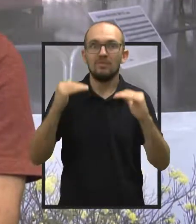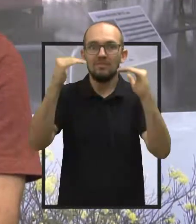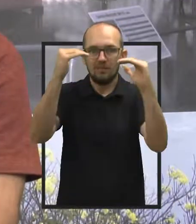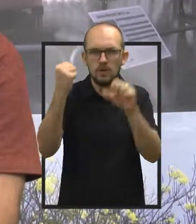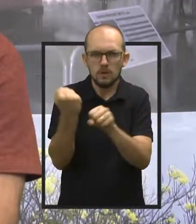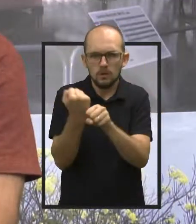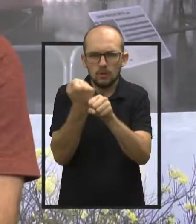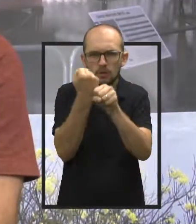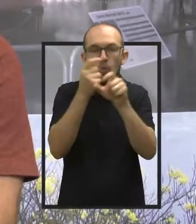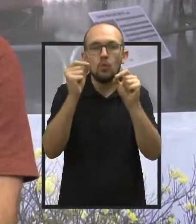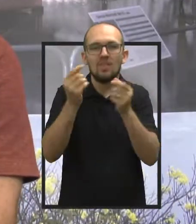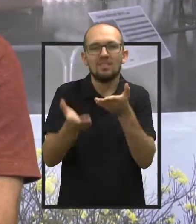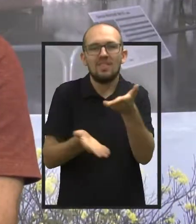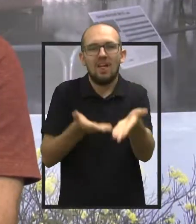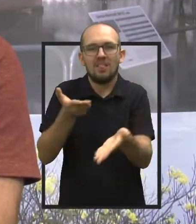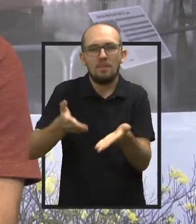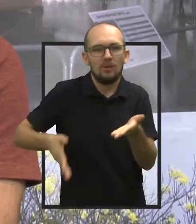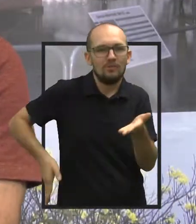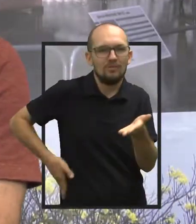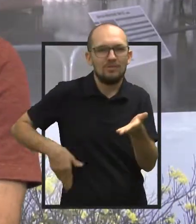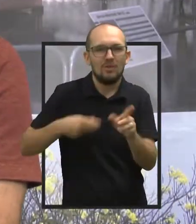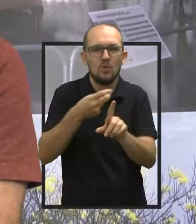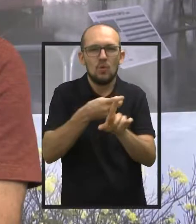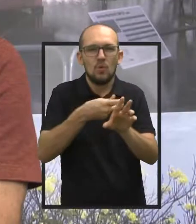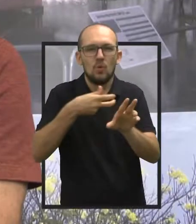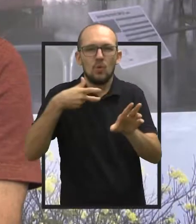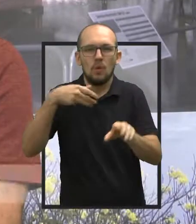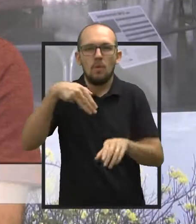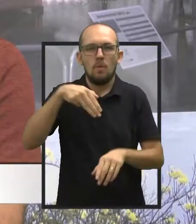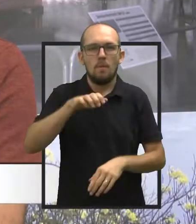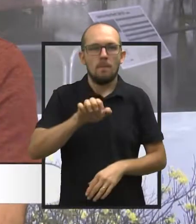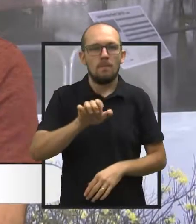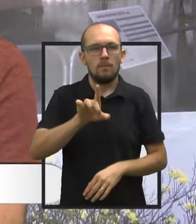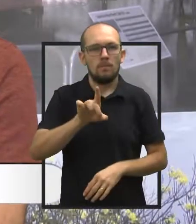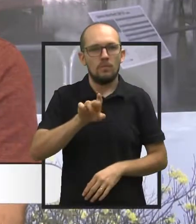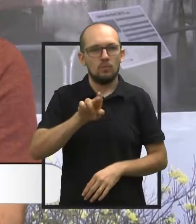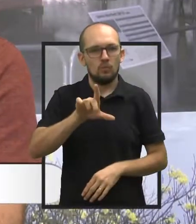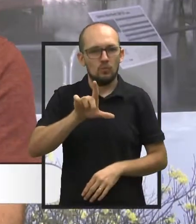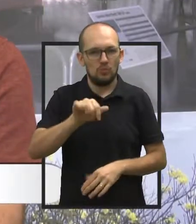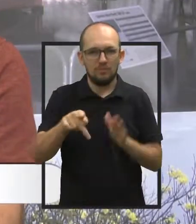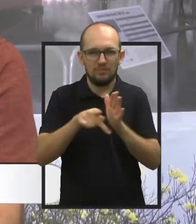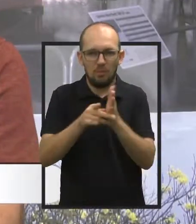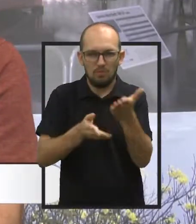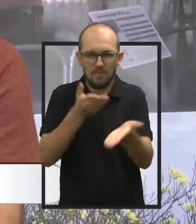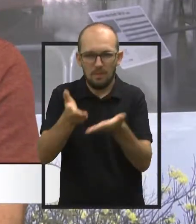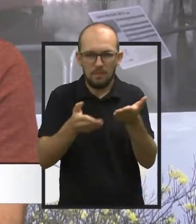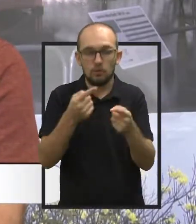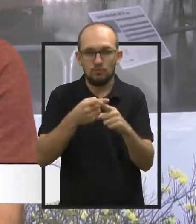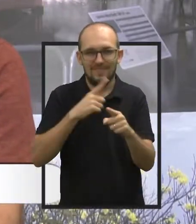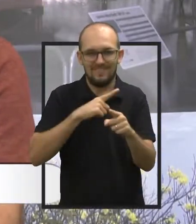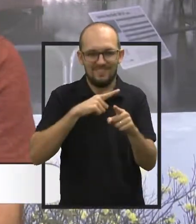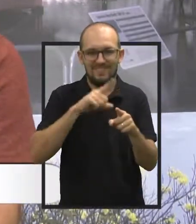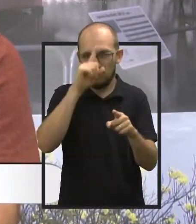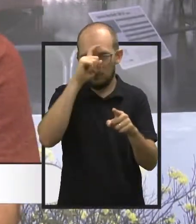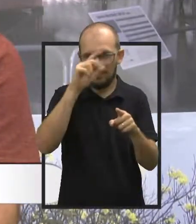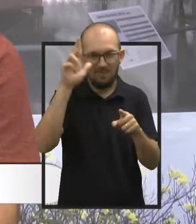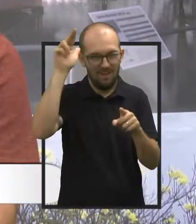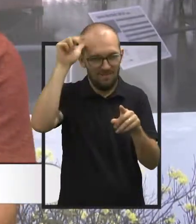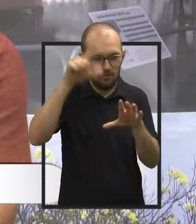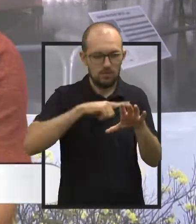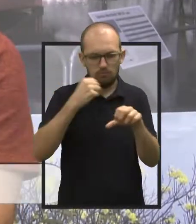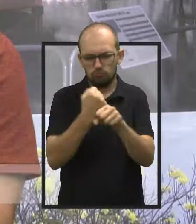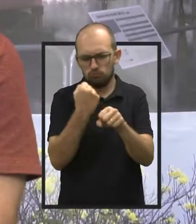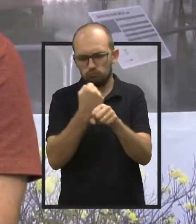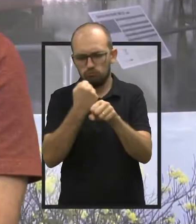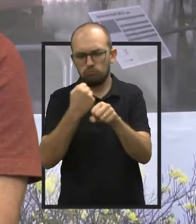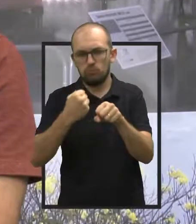tratamento de medula óssea. Está sendo construído um prédio lá no Hospital Amaral Carvalho, e para o segundo andar precisa